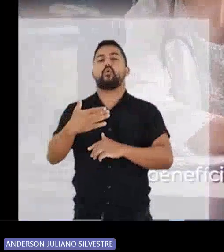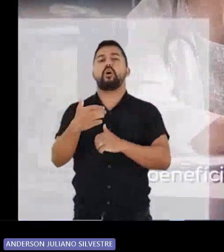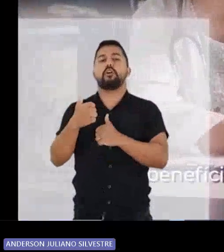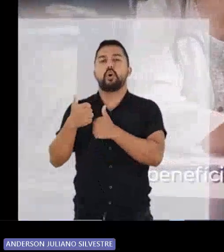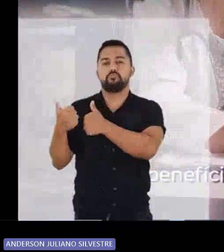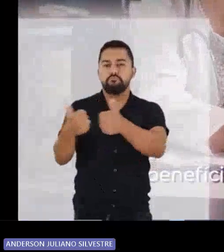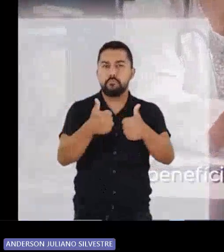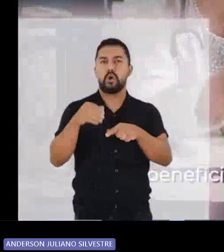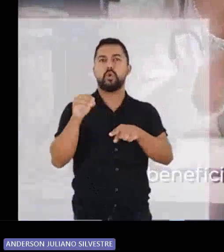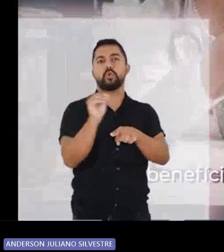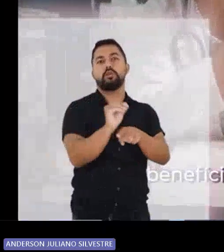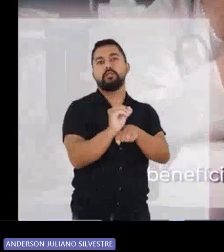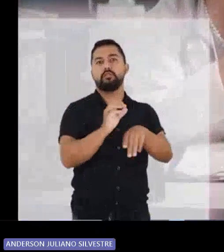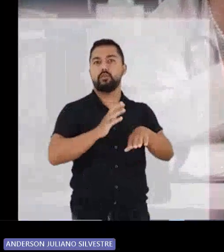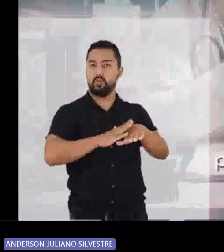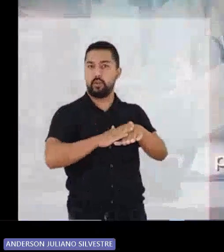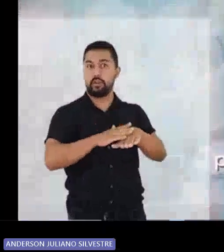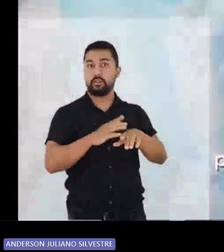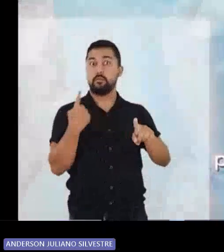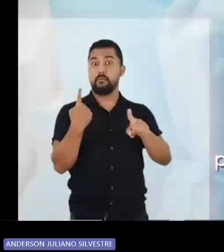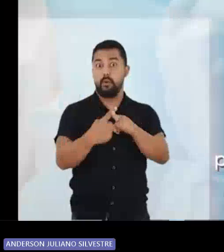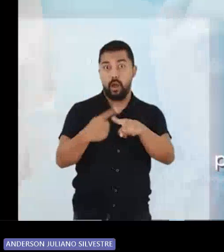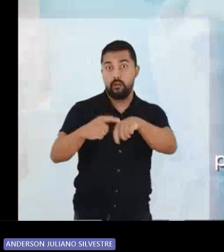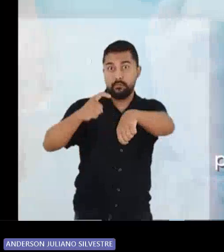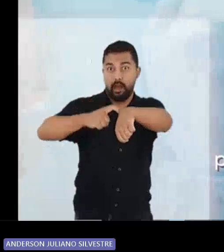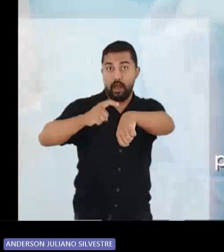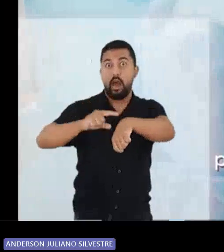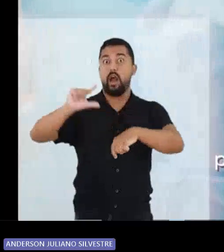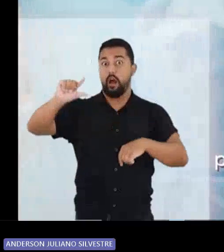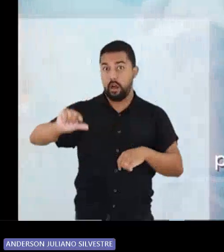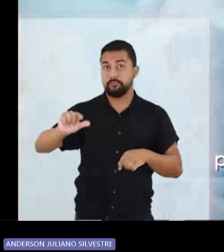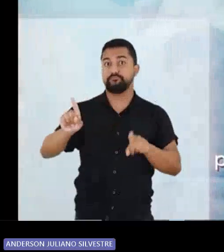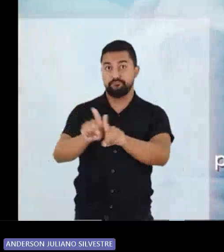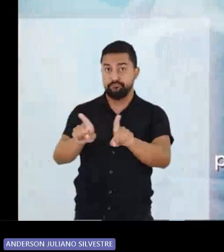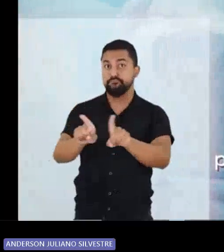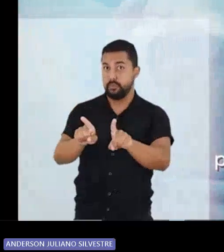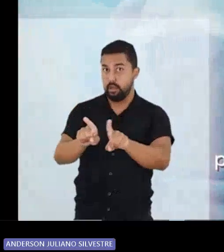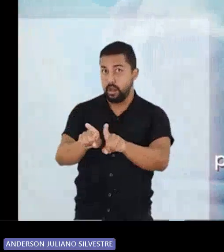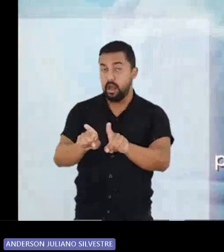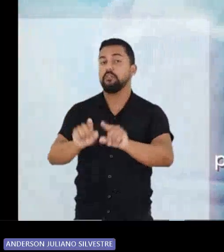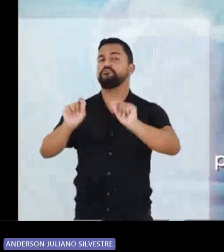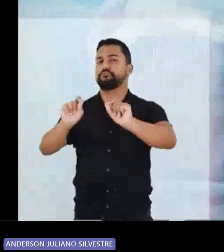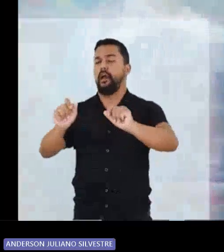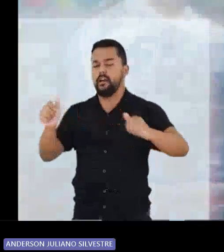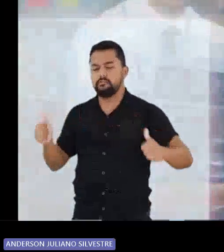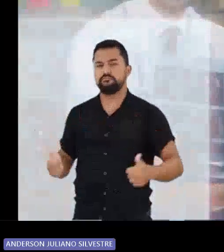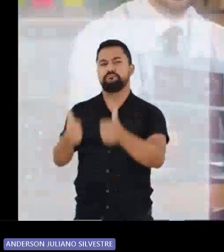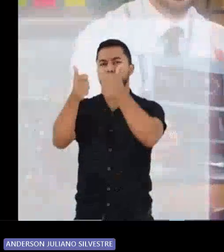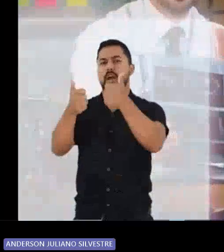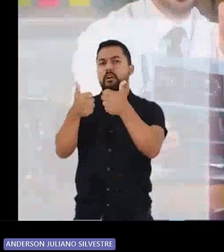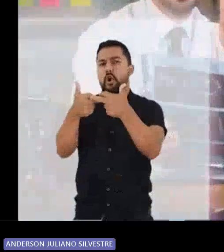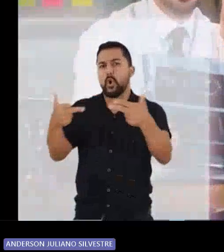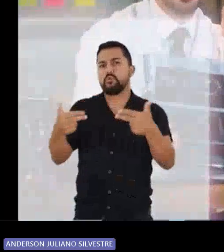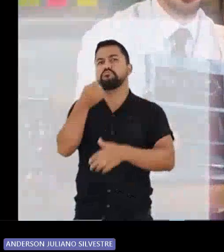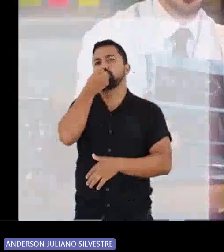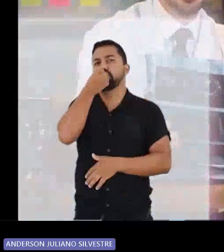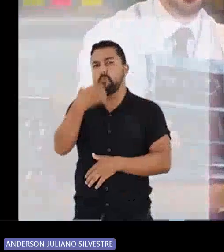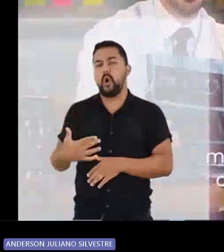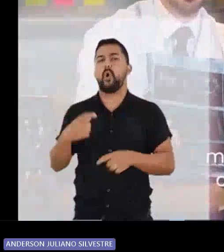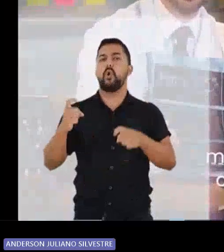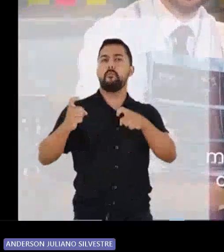vão além do tratamento das doenças, pois a redução do tempo para a realização de procedimentos traz benefícios